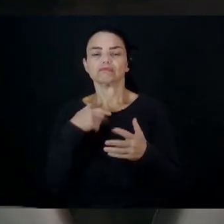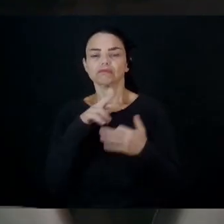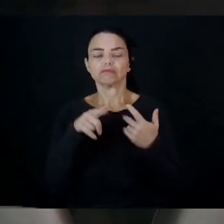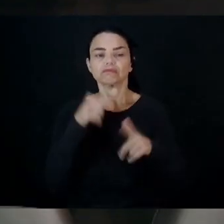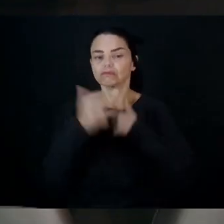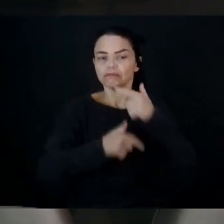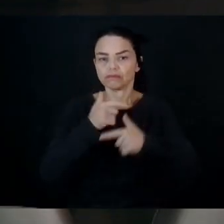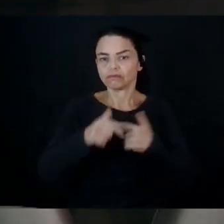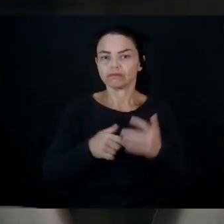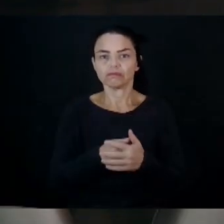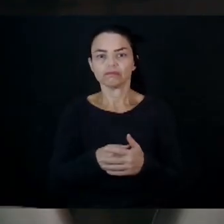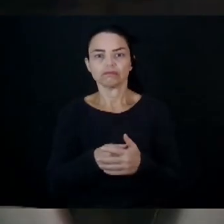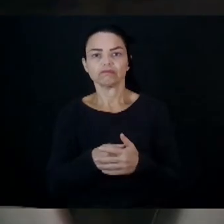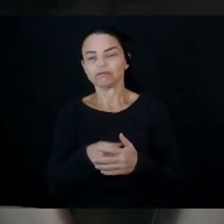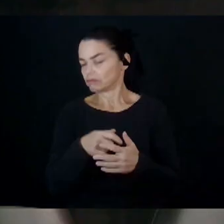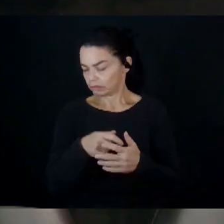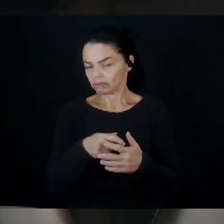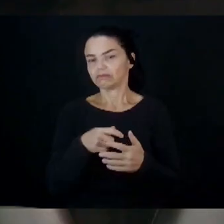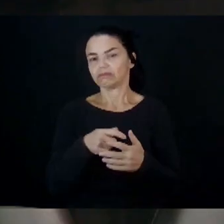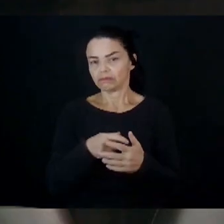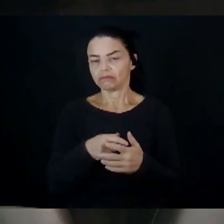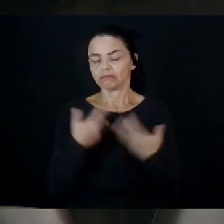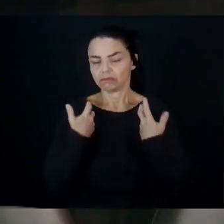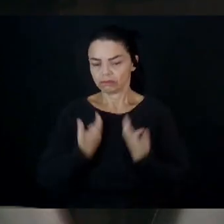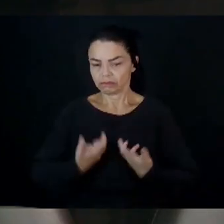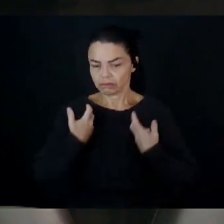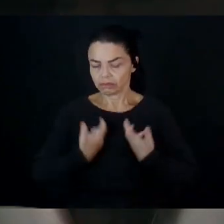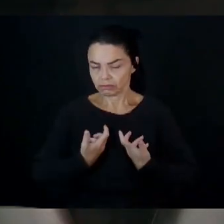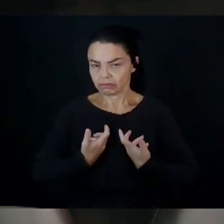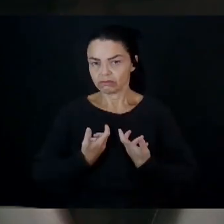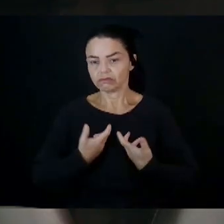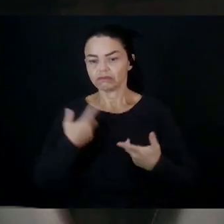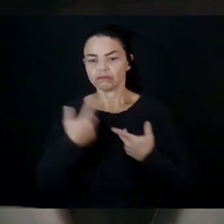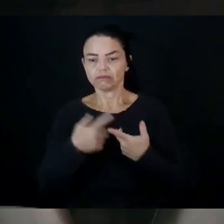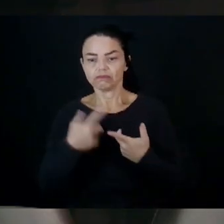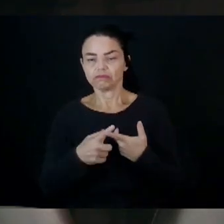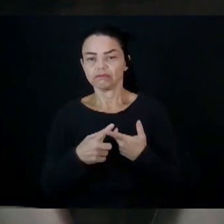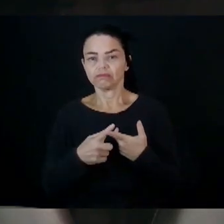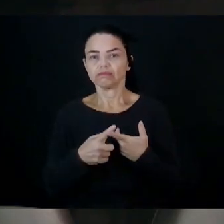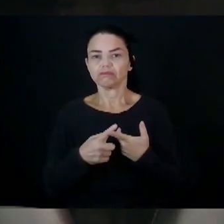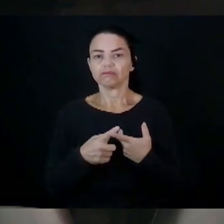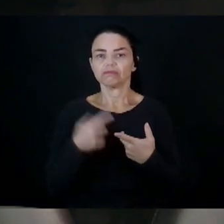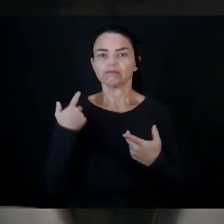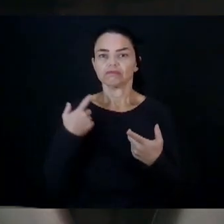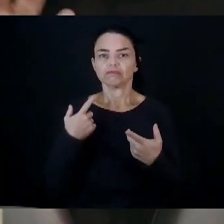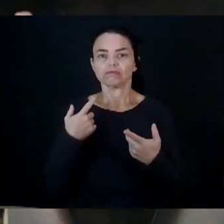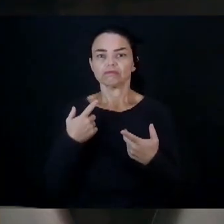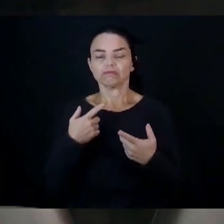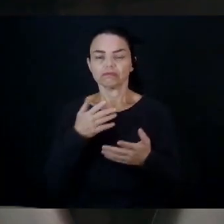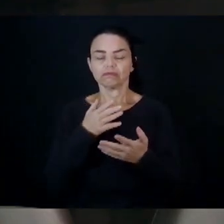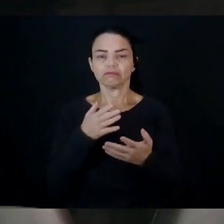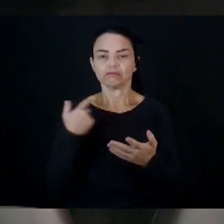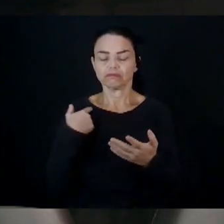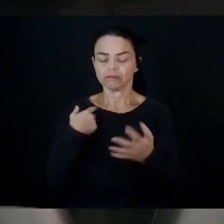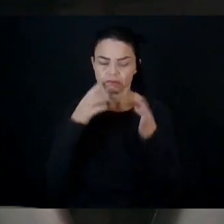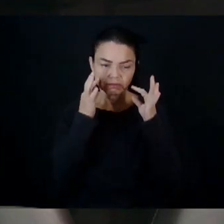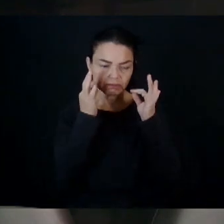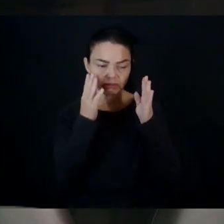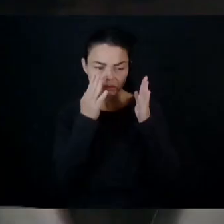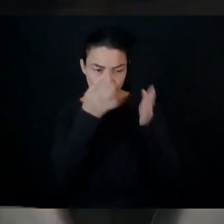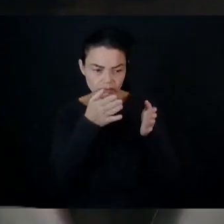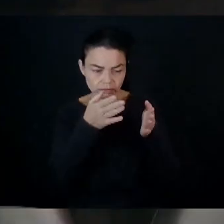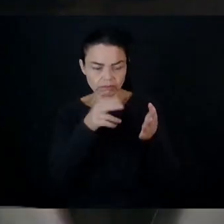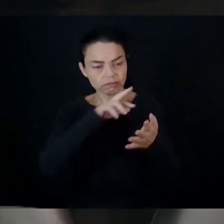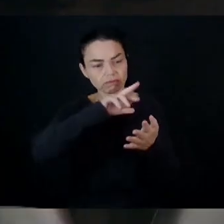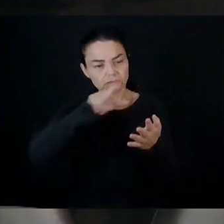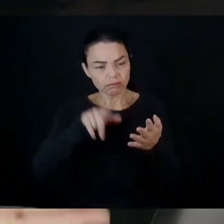aquilo te trouxe exaustão, né? Porque você ficou dividindo a sua atenção com mais de uma